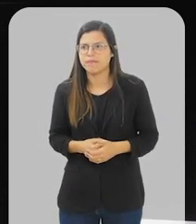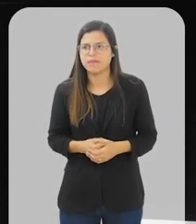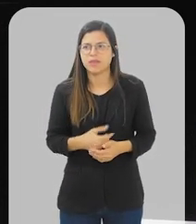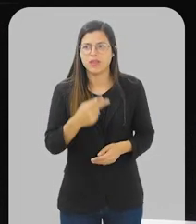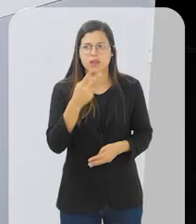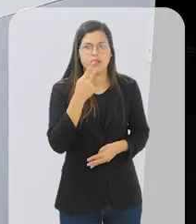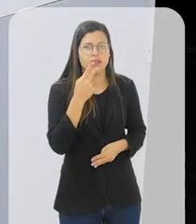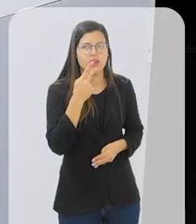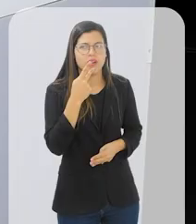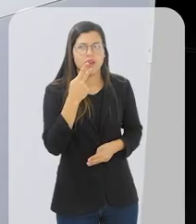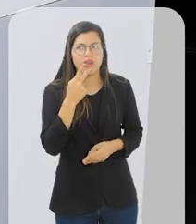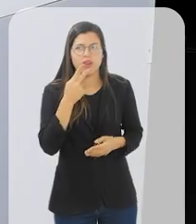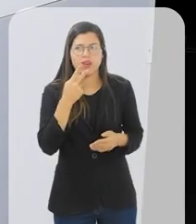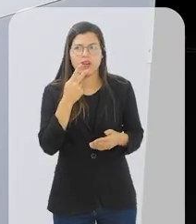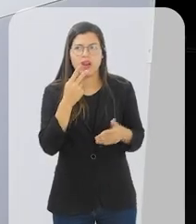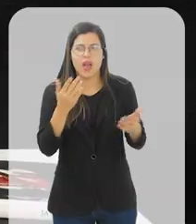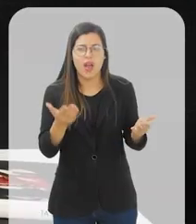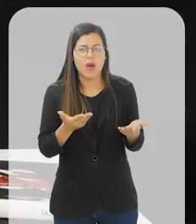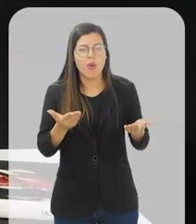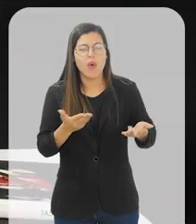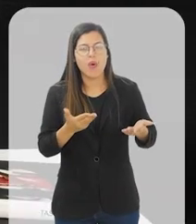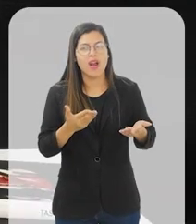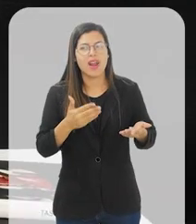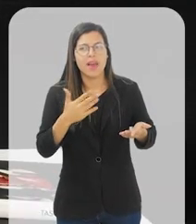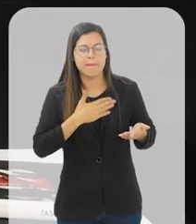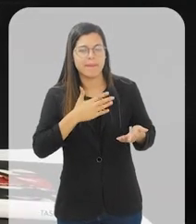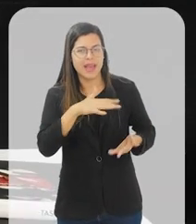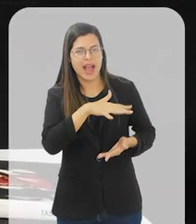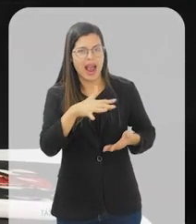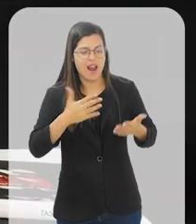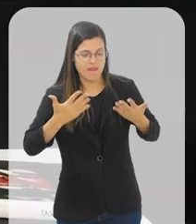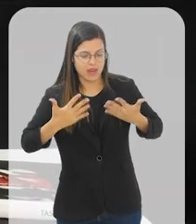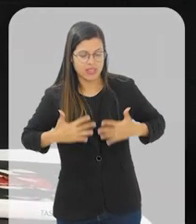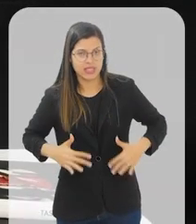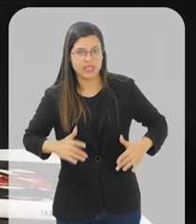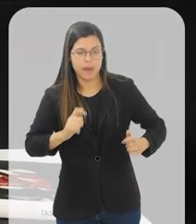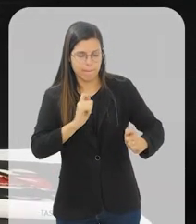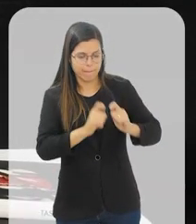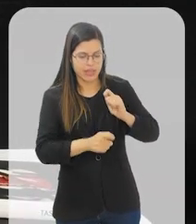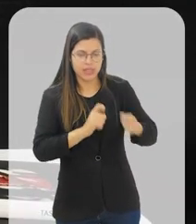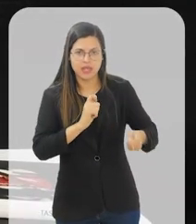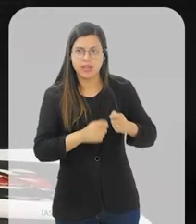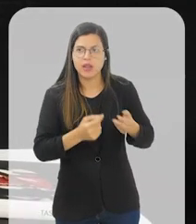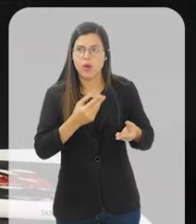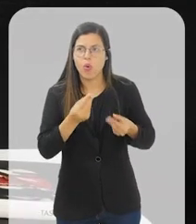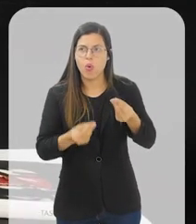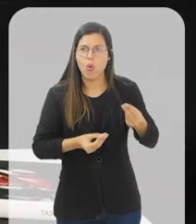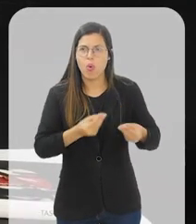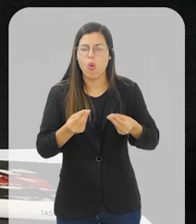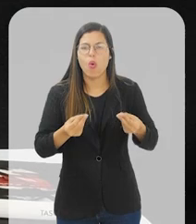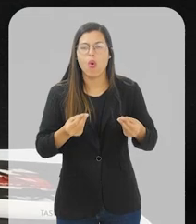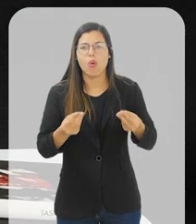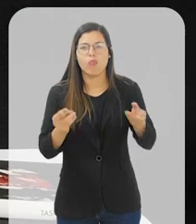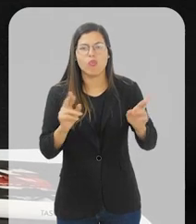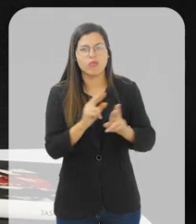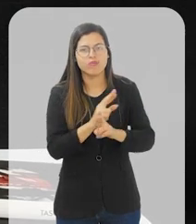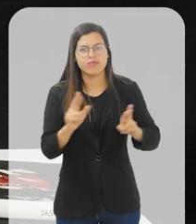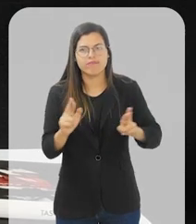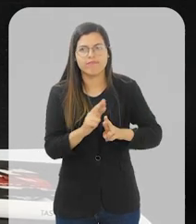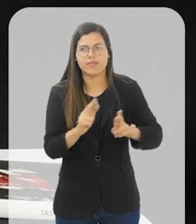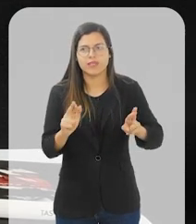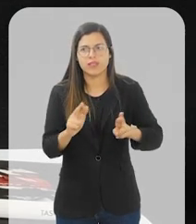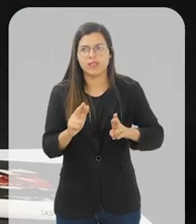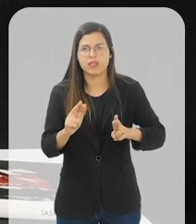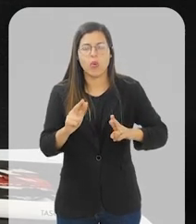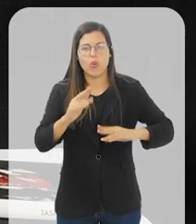maravilhosa. Vamos falar agora da minha área. Vamos embora. Fantasia de bateria. Como é que é a tua relação com o